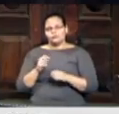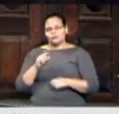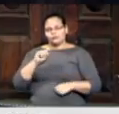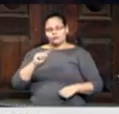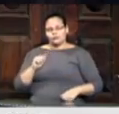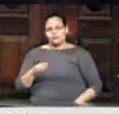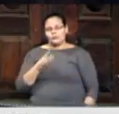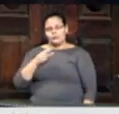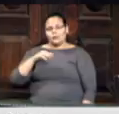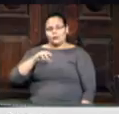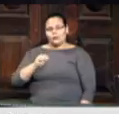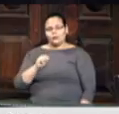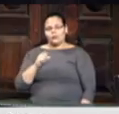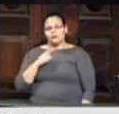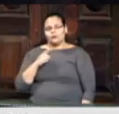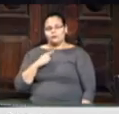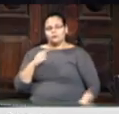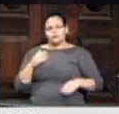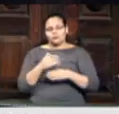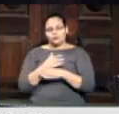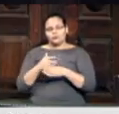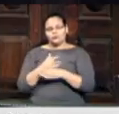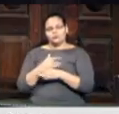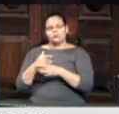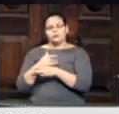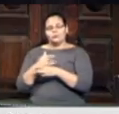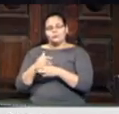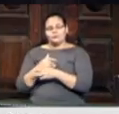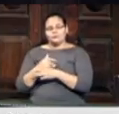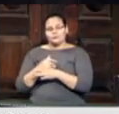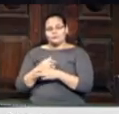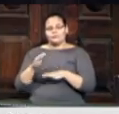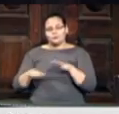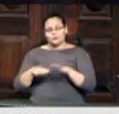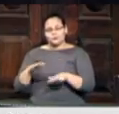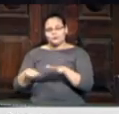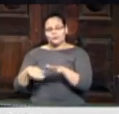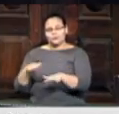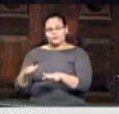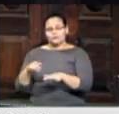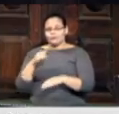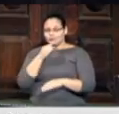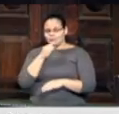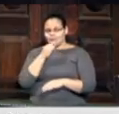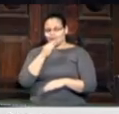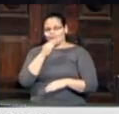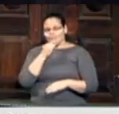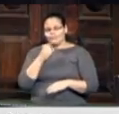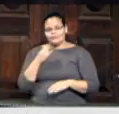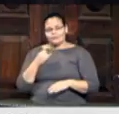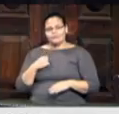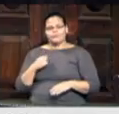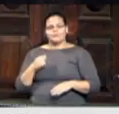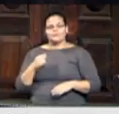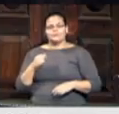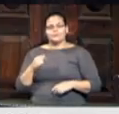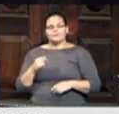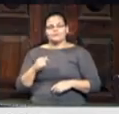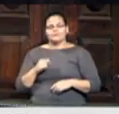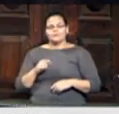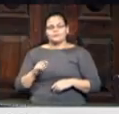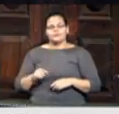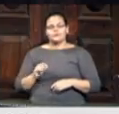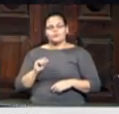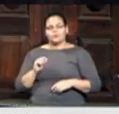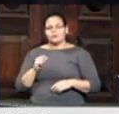de passos fendem a cidade em duas, e nessa fenda triste e colossal circula